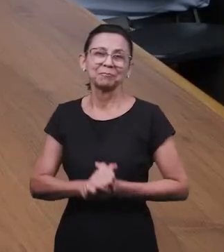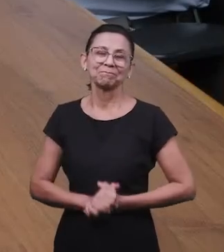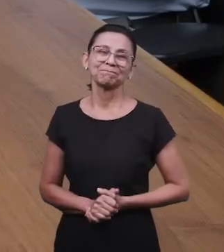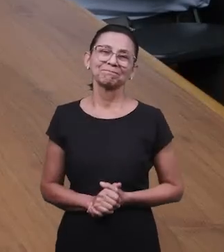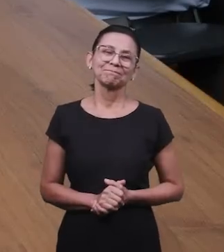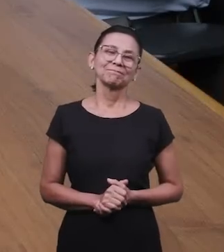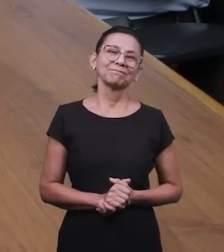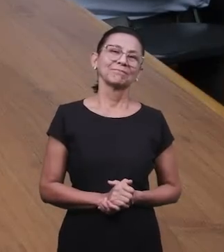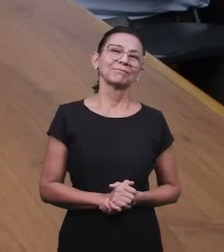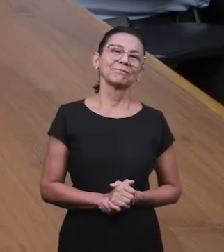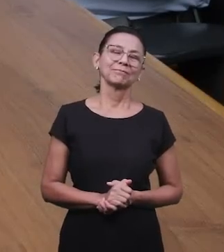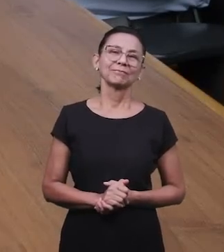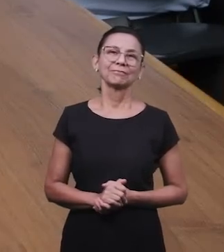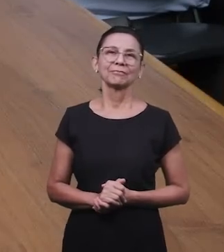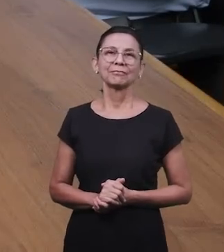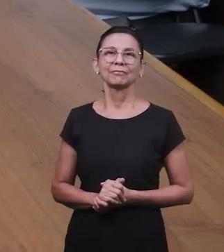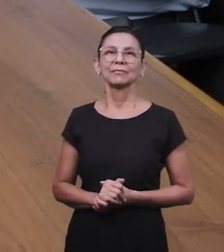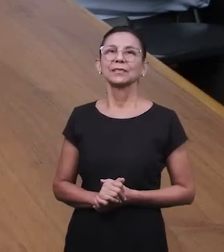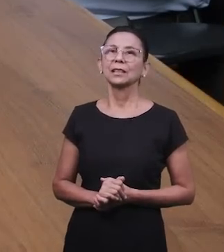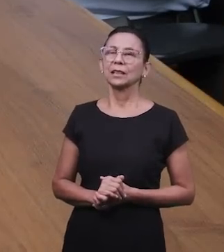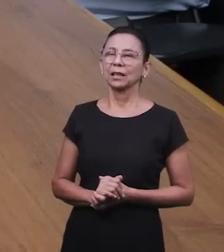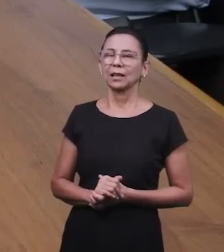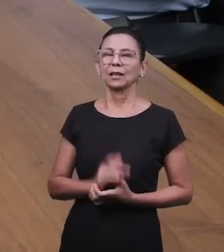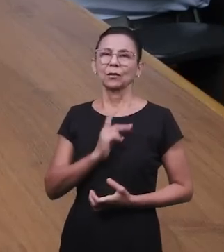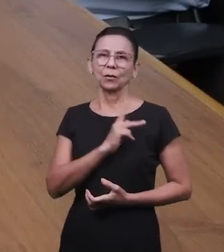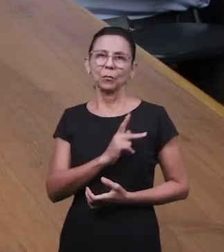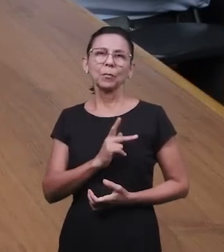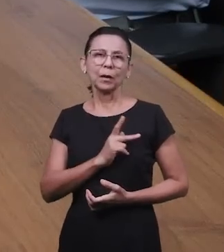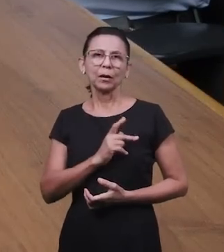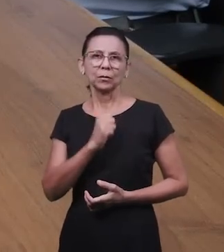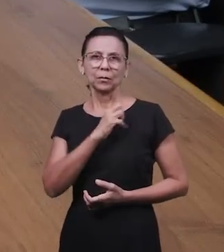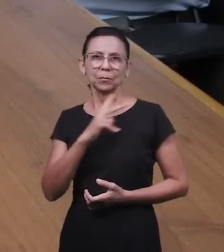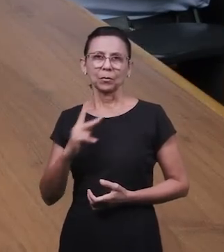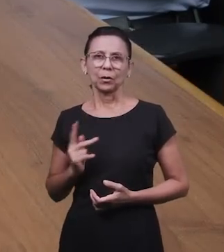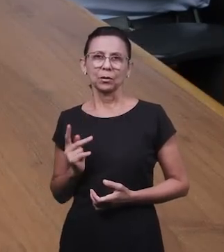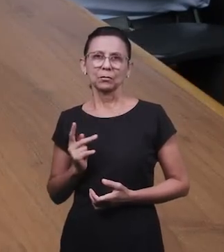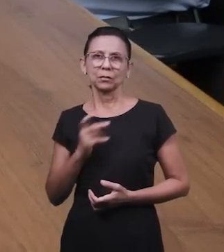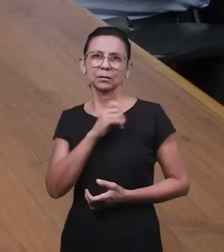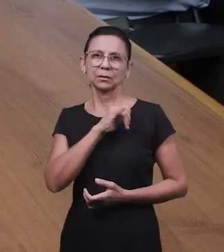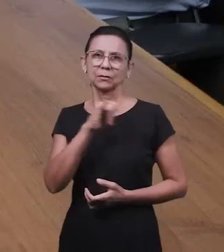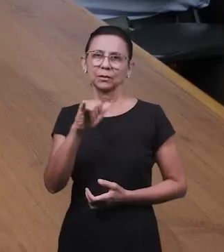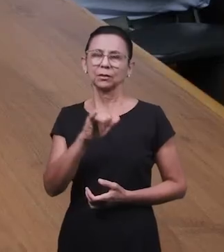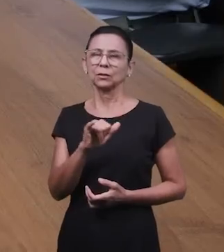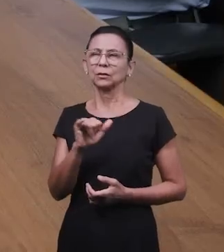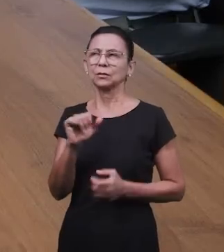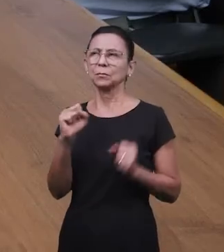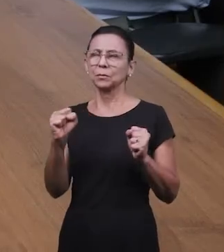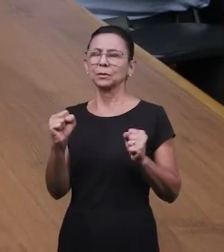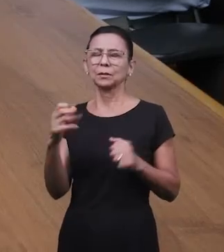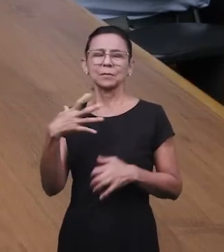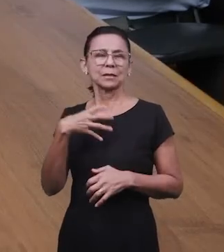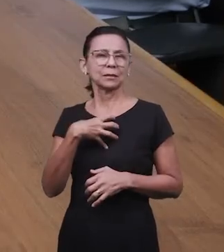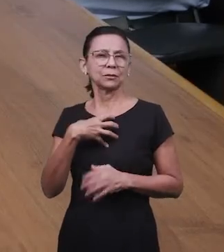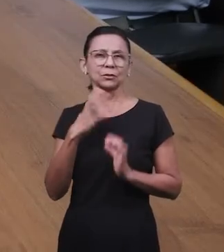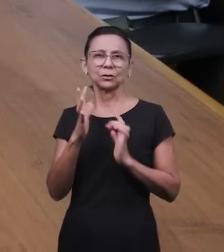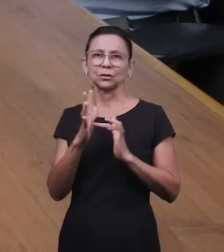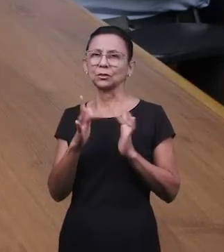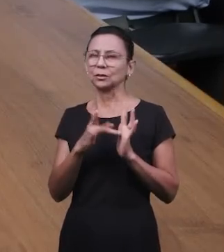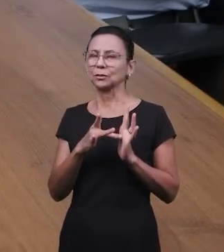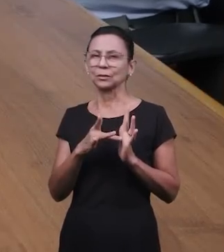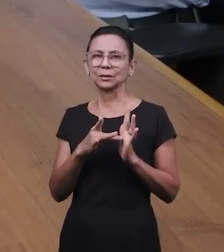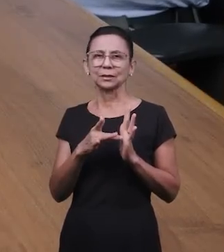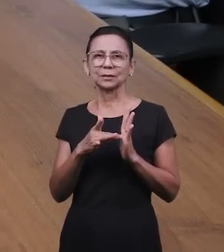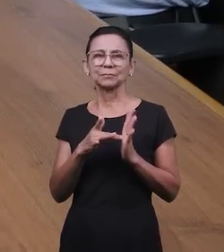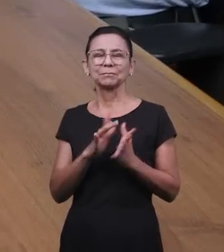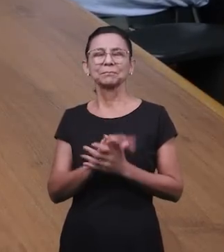né? A gente pode ouvi-lo, pode senti-lo. É essa comunhão, isso é glorioso, isso é uma coisa